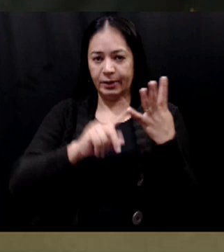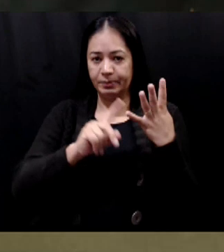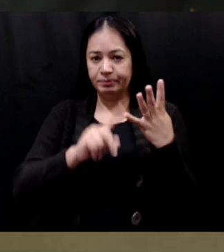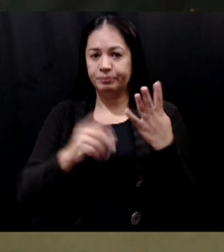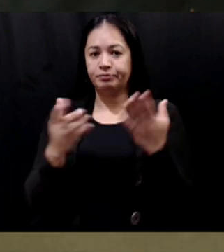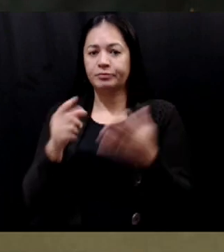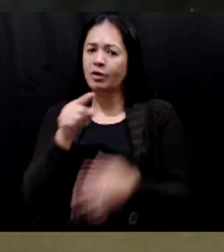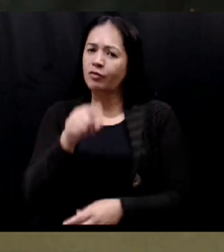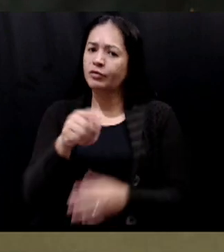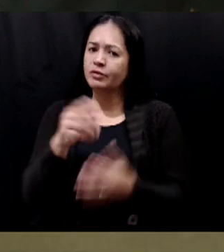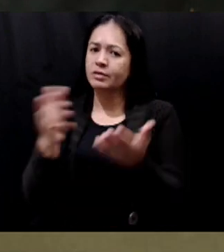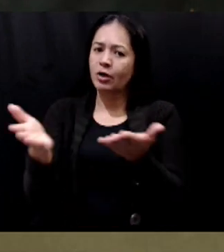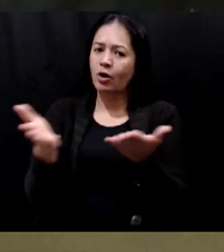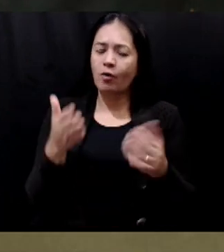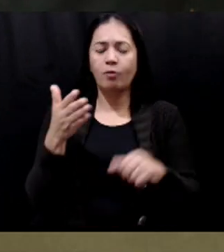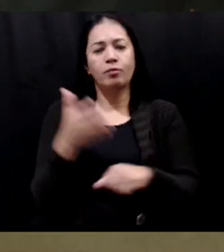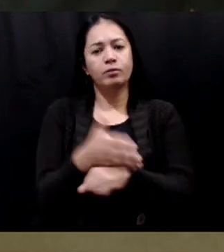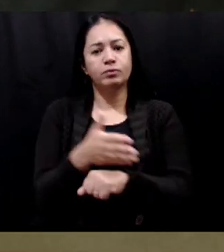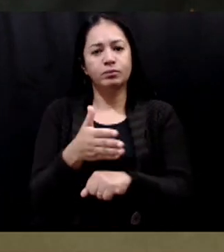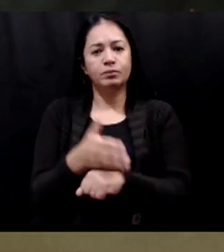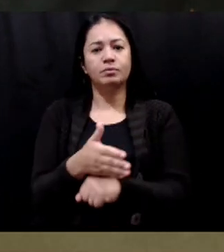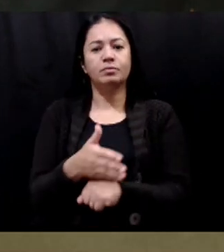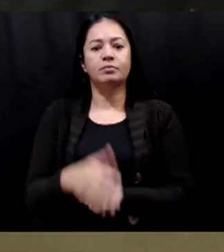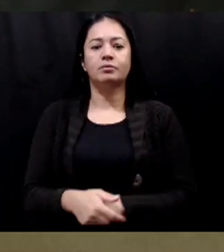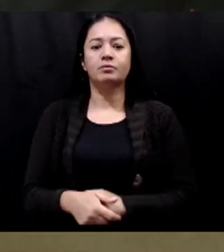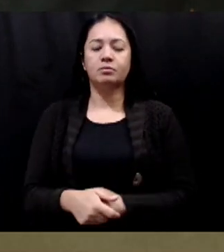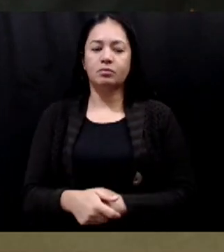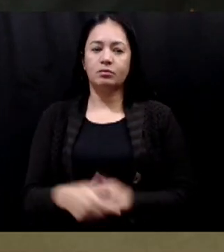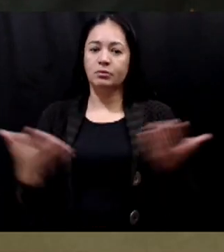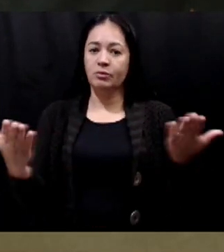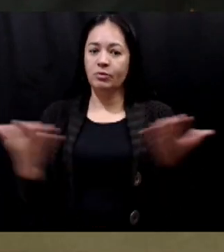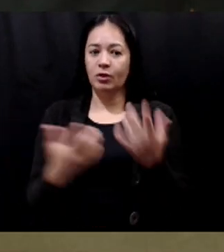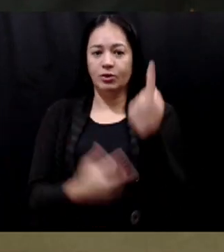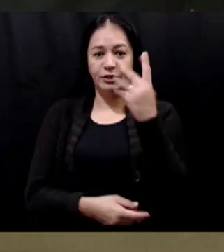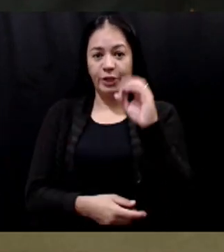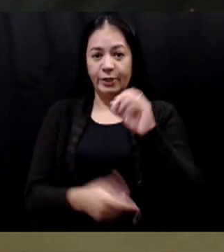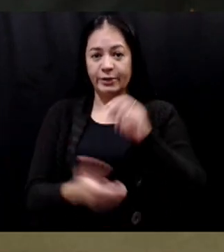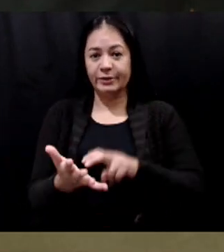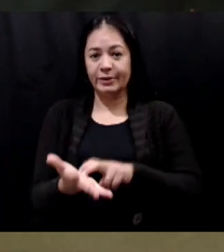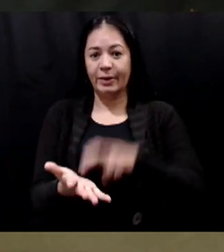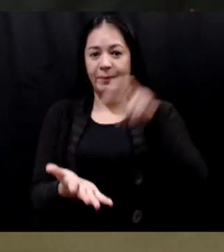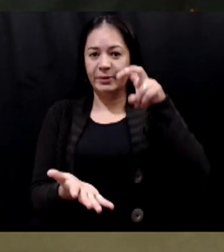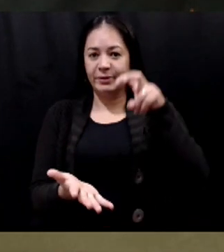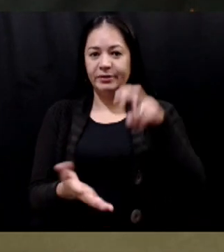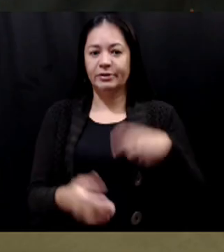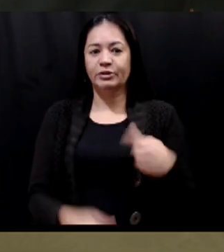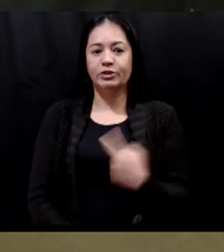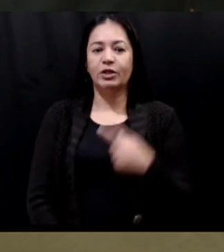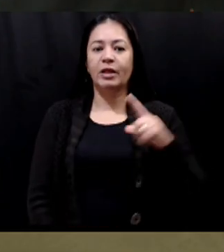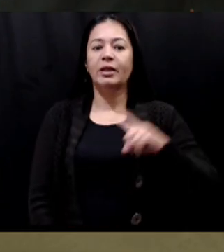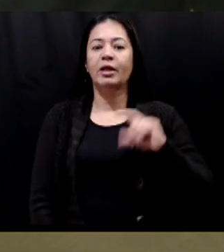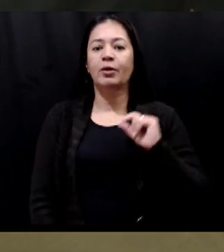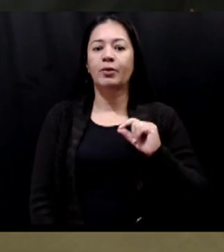para participar hoje às 10 da manhã, porque nós temos aí a reunião